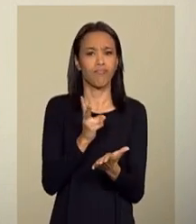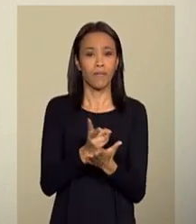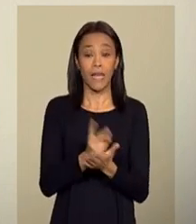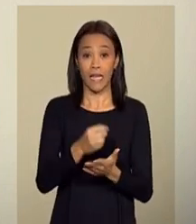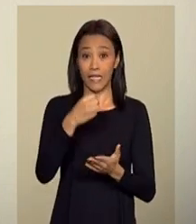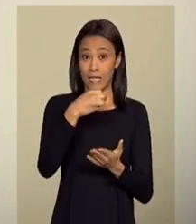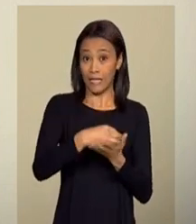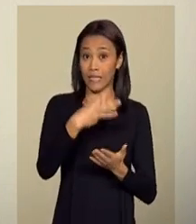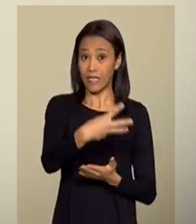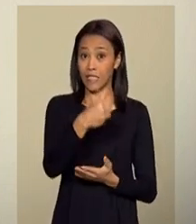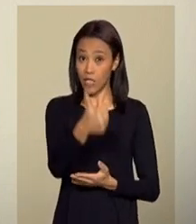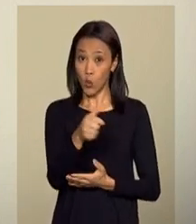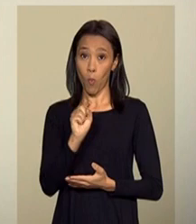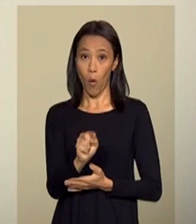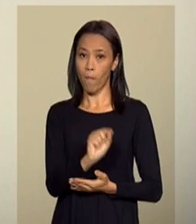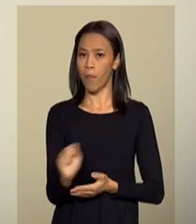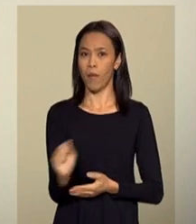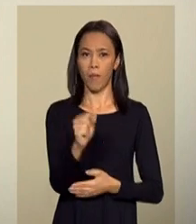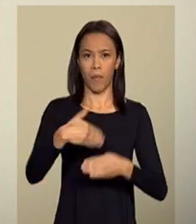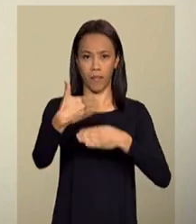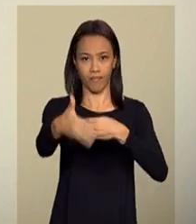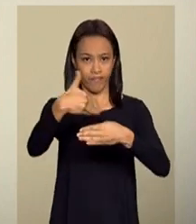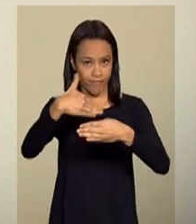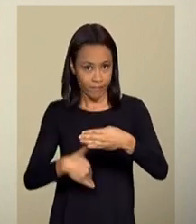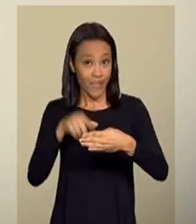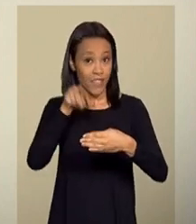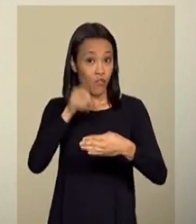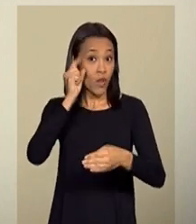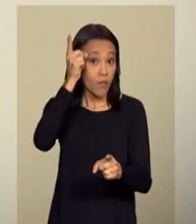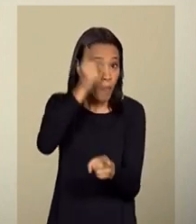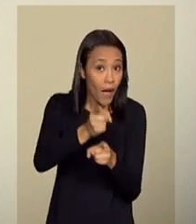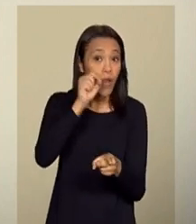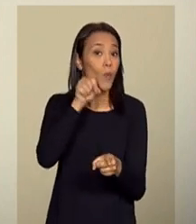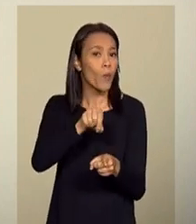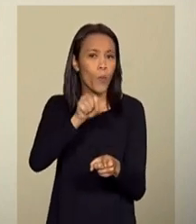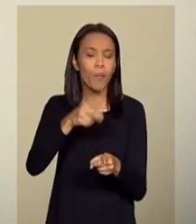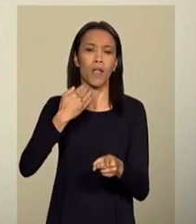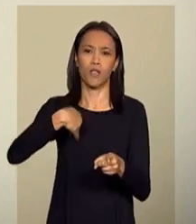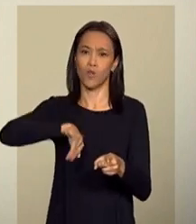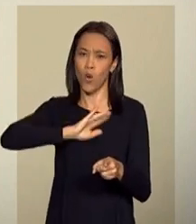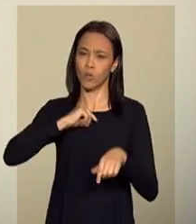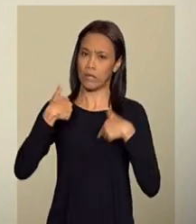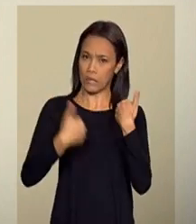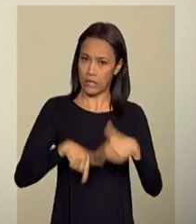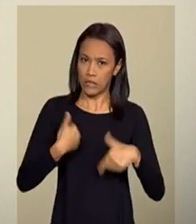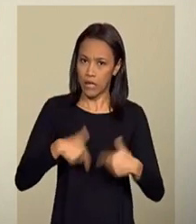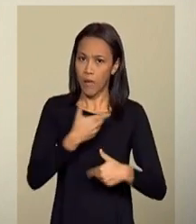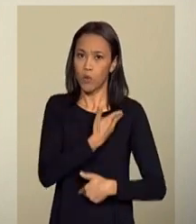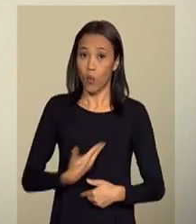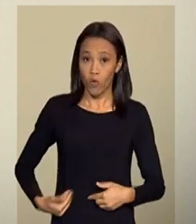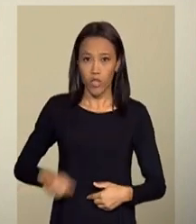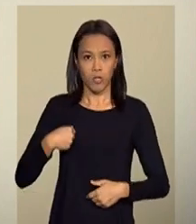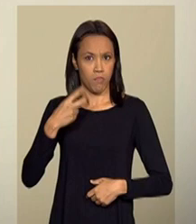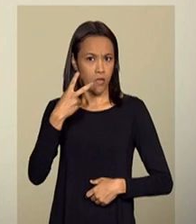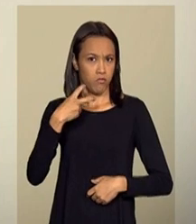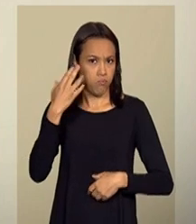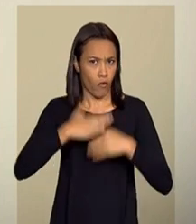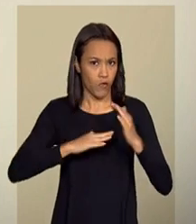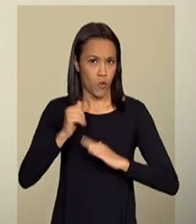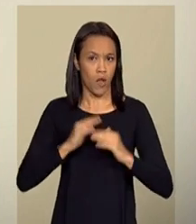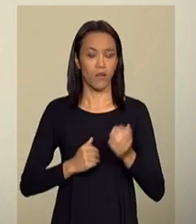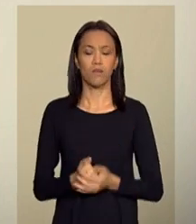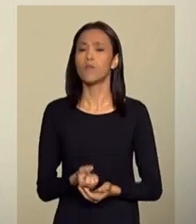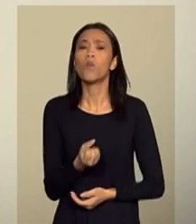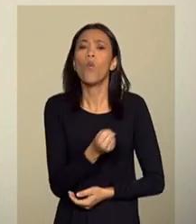31 pontos da nossa fronteira que foram identificados pelos nossos serviços de e